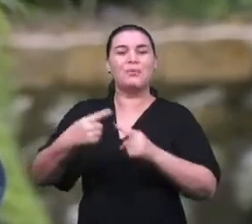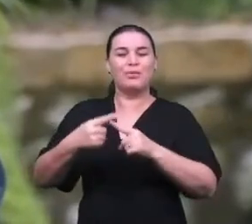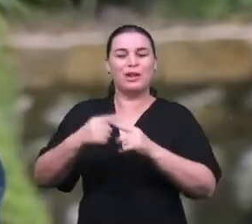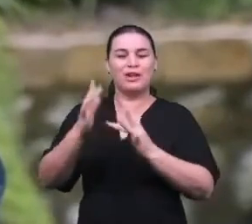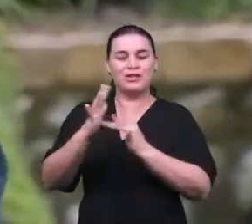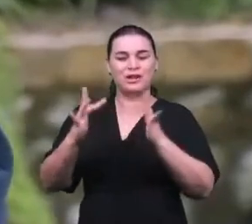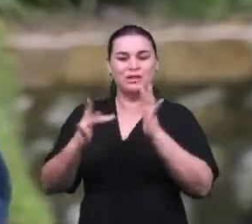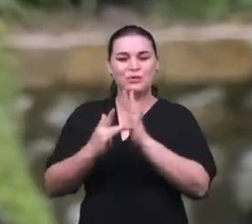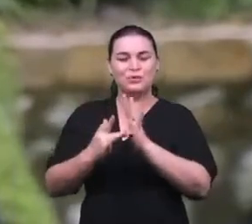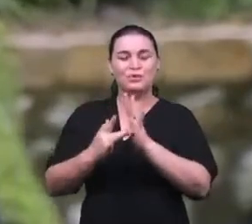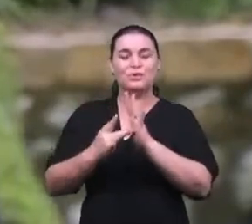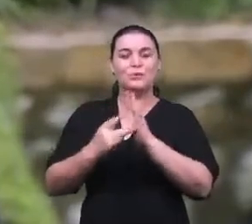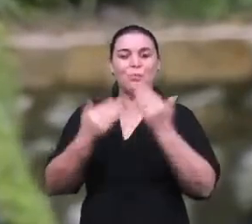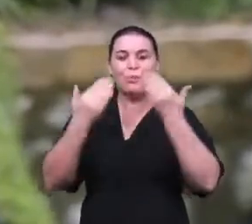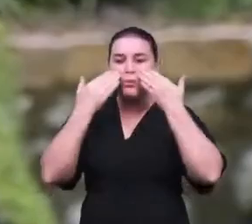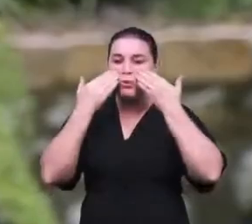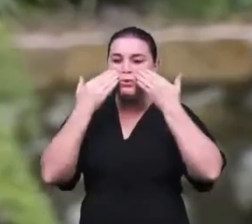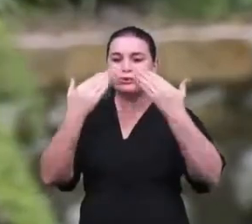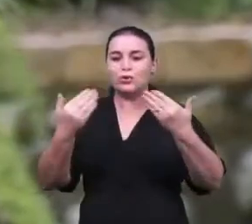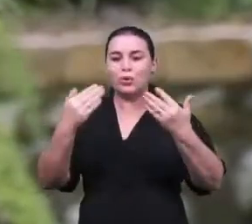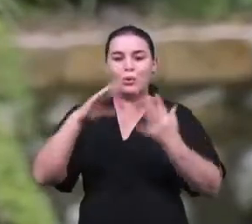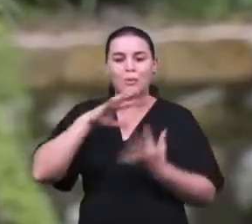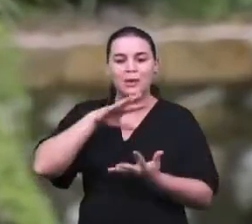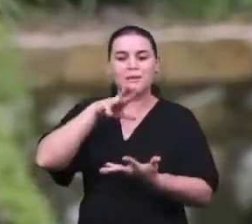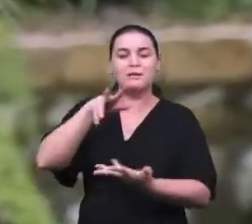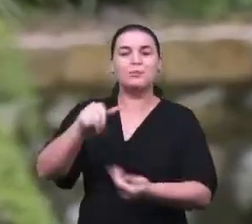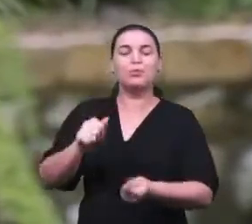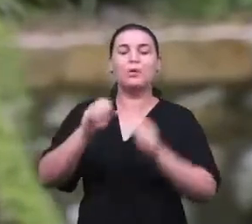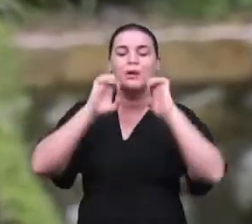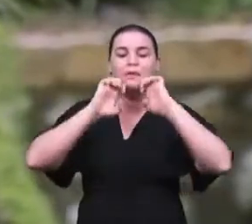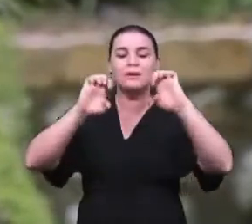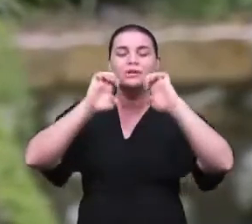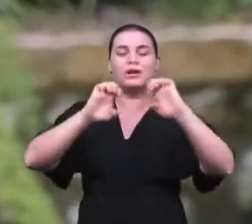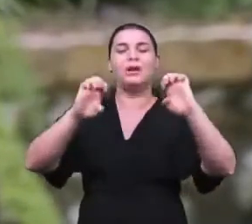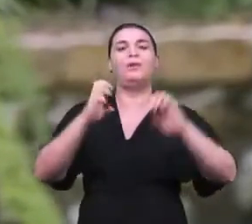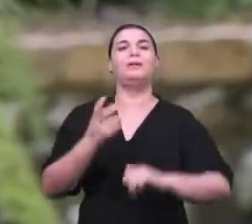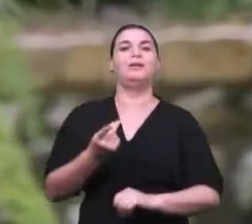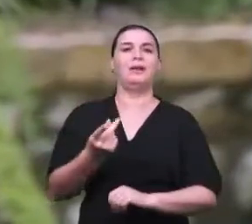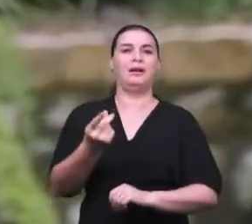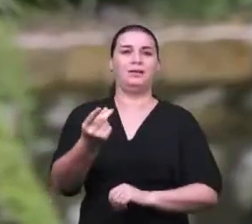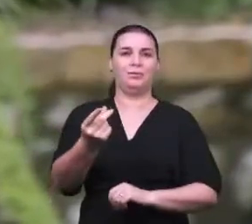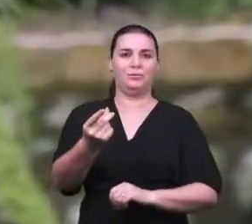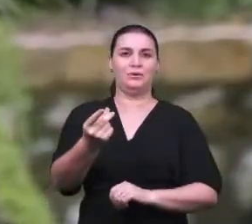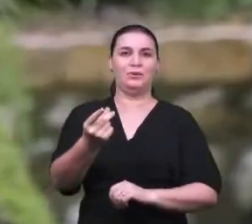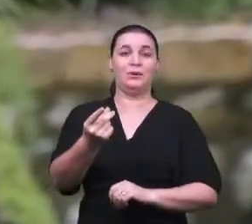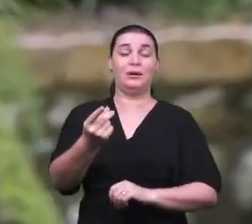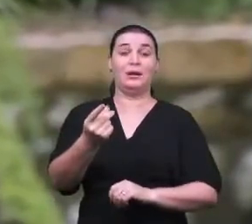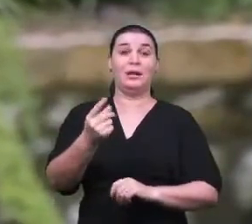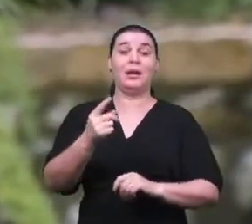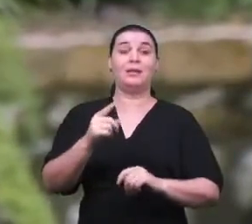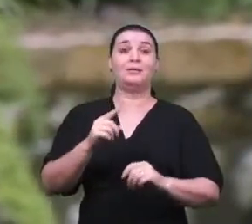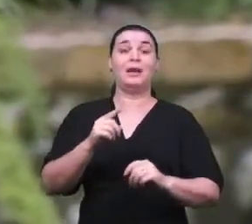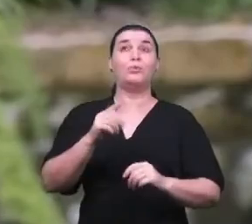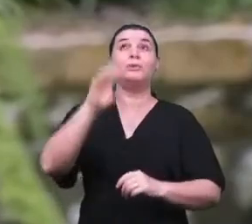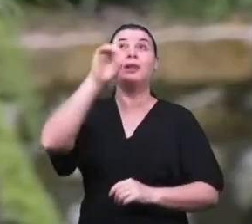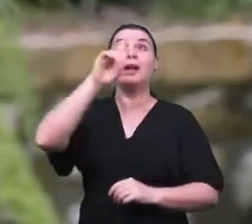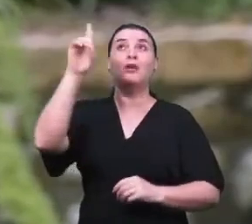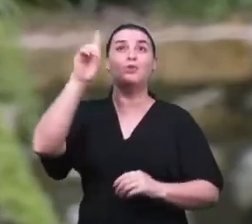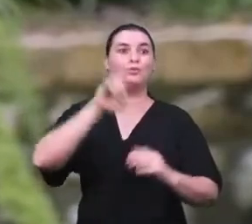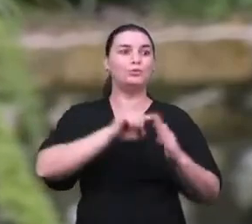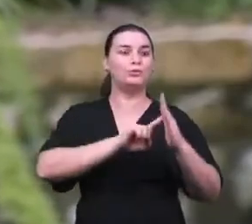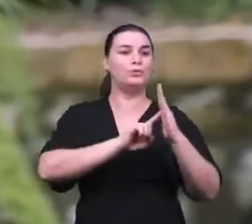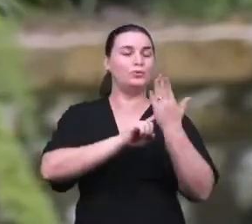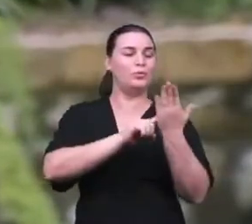Evangelho eterno. E depois nós vamos encontrar a figura do Espírito Santo. Nós somos a carta de Cristo.